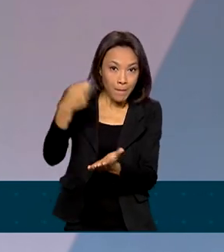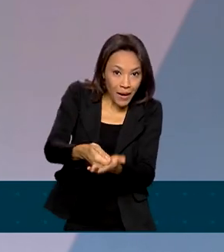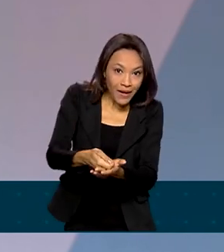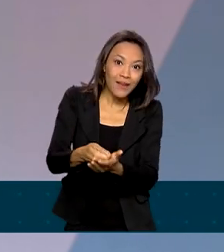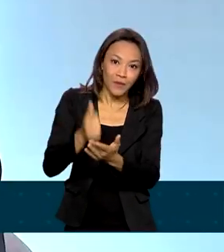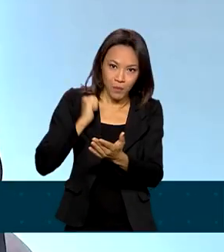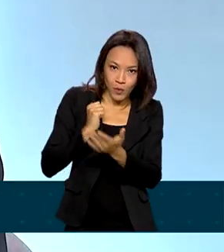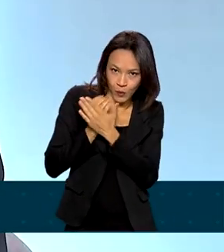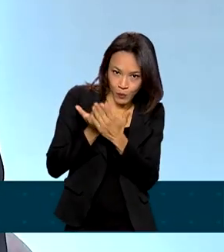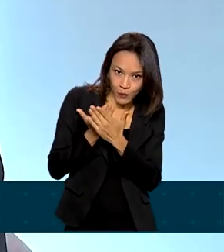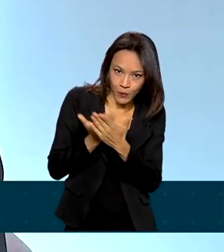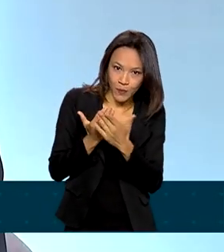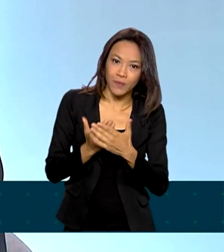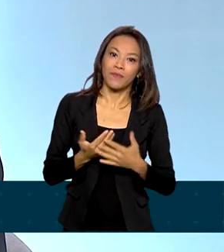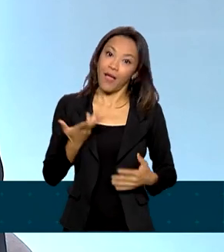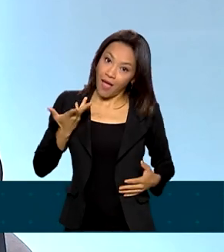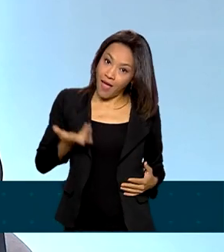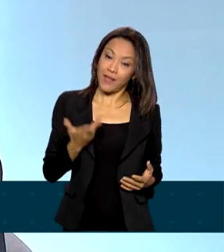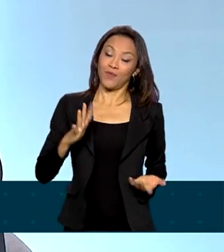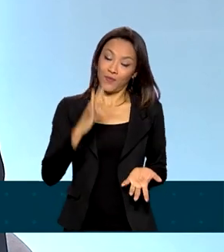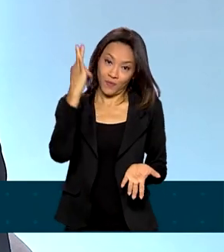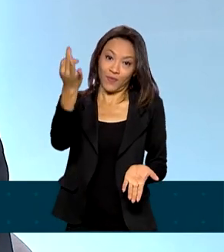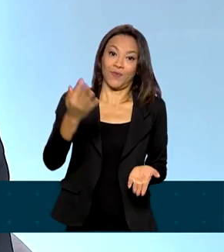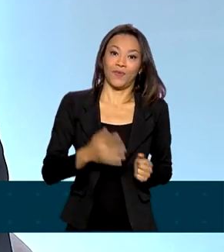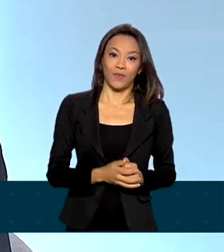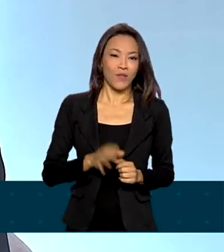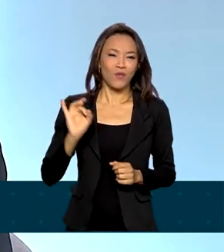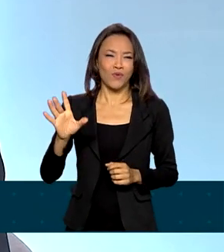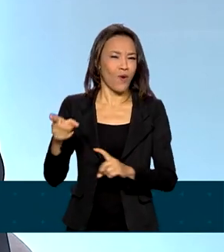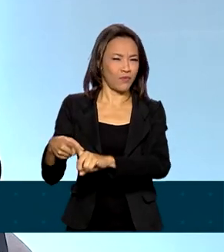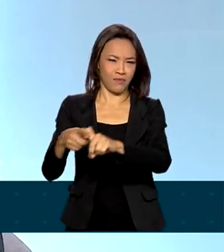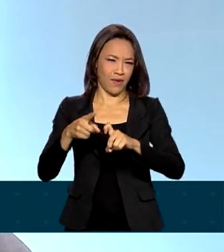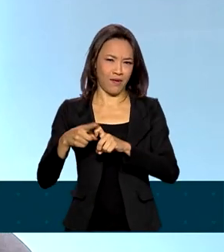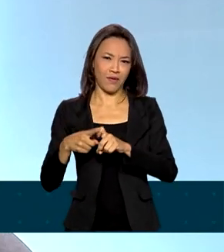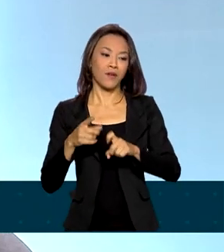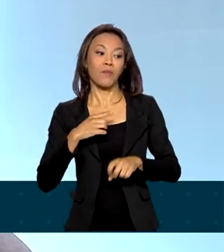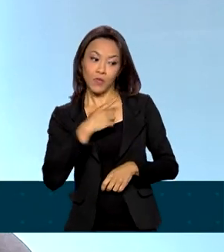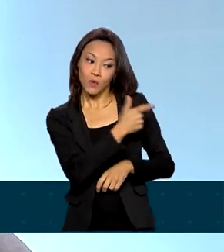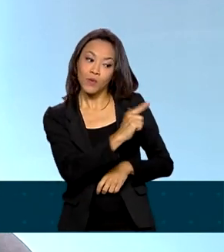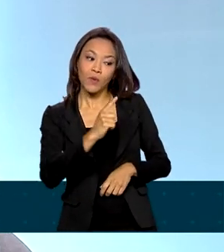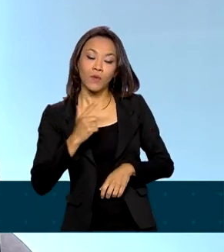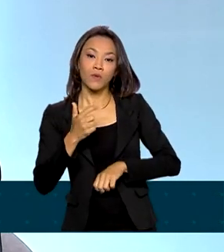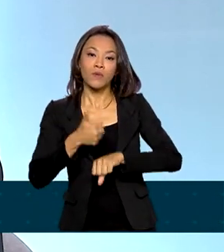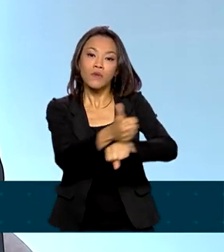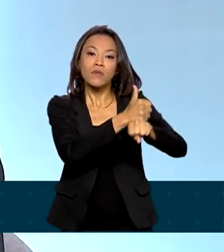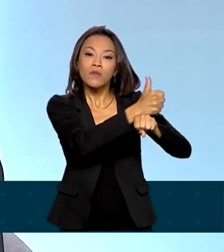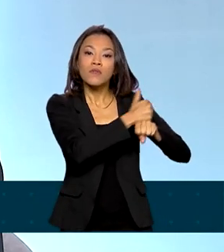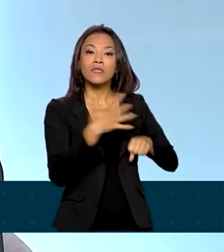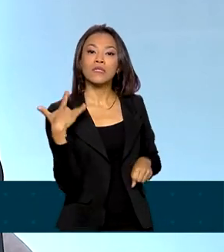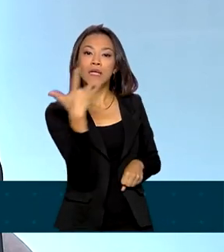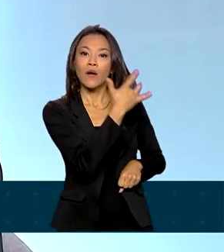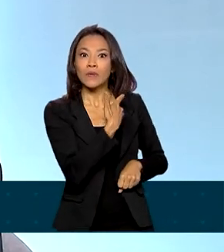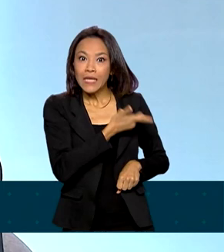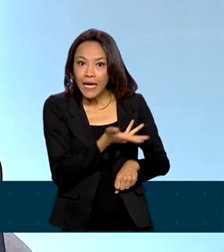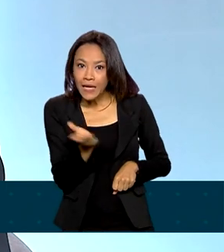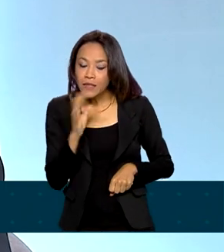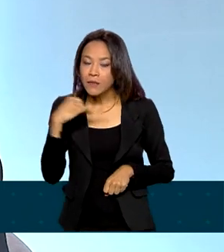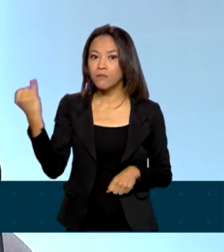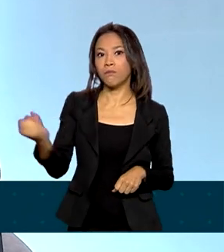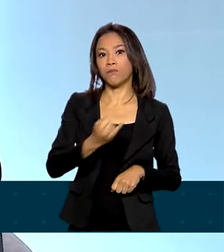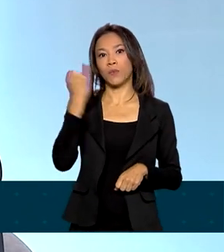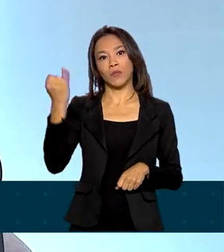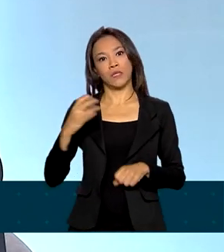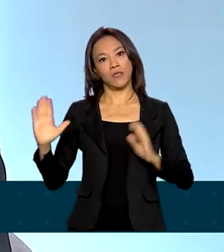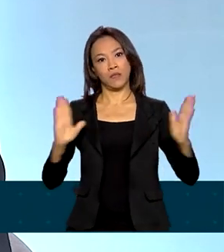reconhecimento, né, ministro? É o nosso futuro, né? Os profissionais de saúde, não só os médicos, mas os outros profissionais de saúde são fundamentais. Durante a